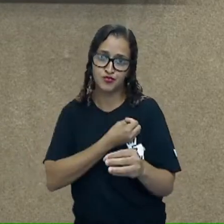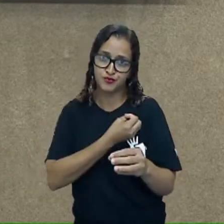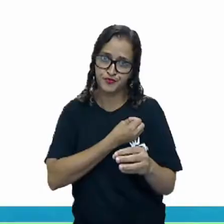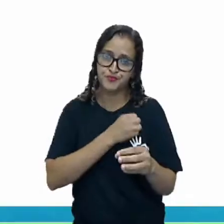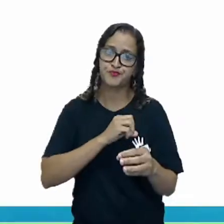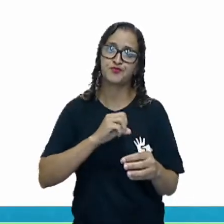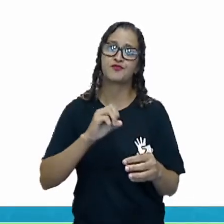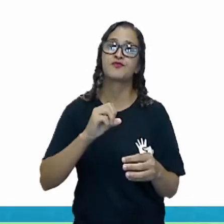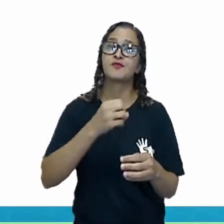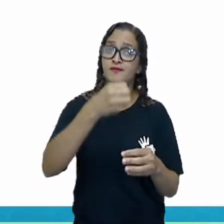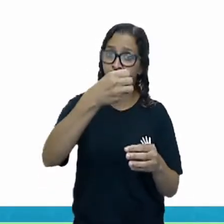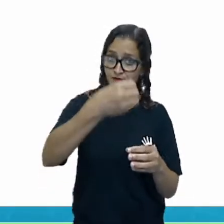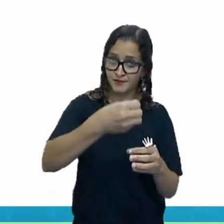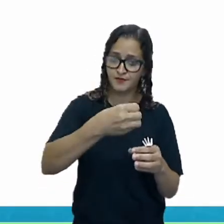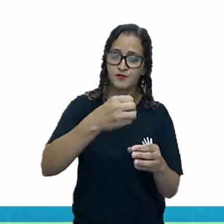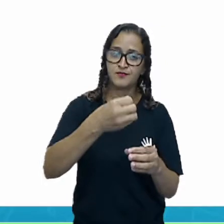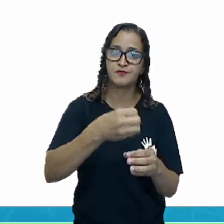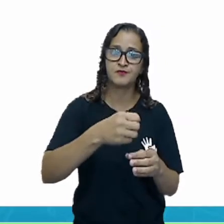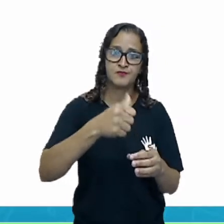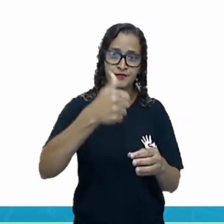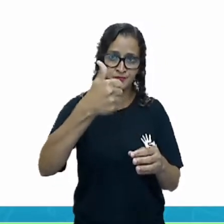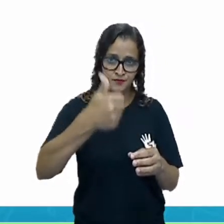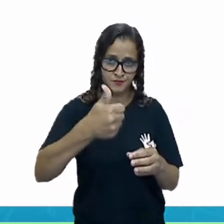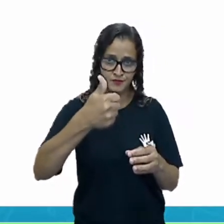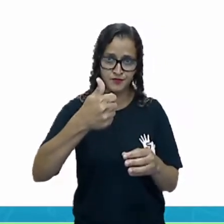0, 1,